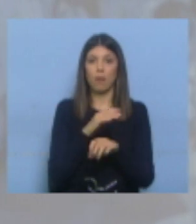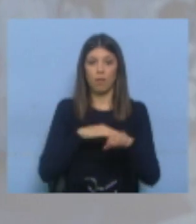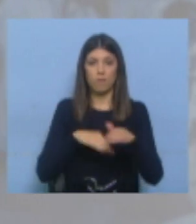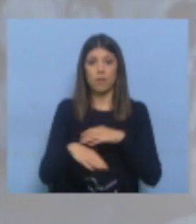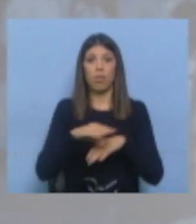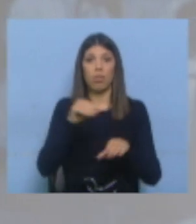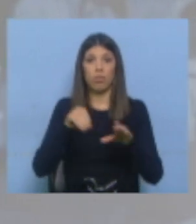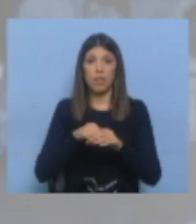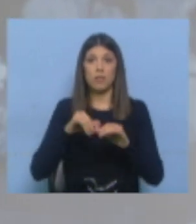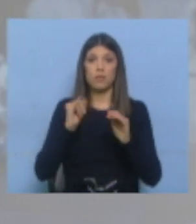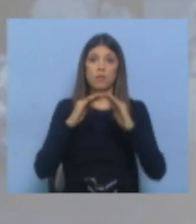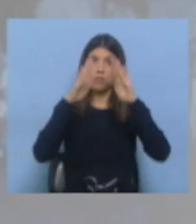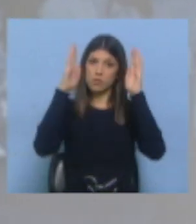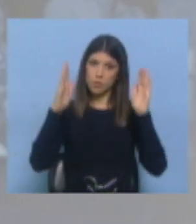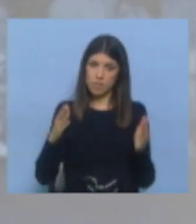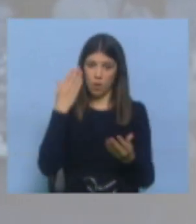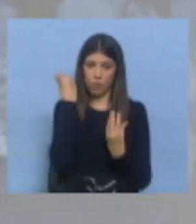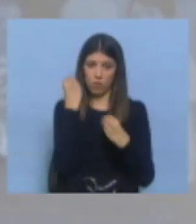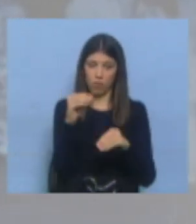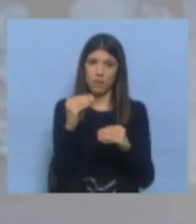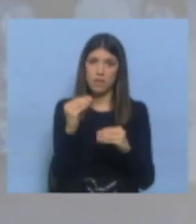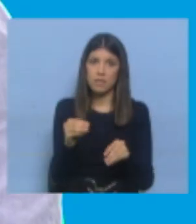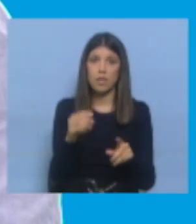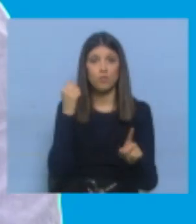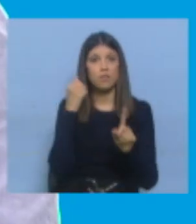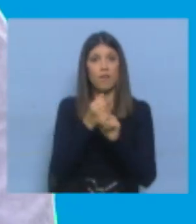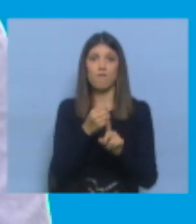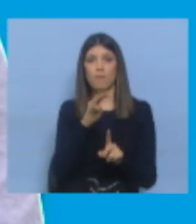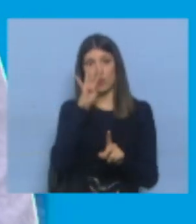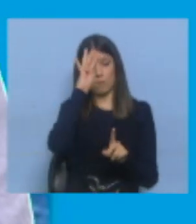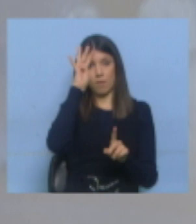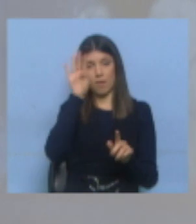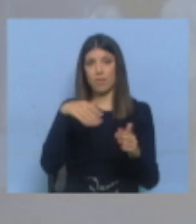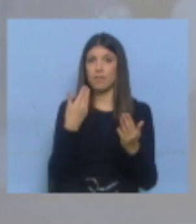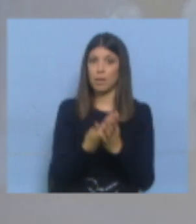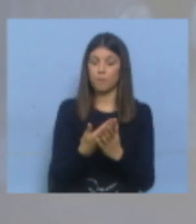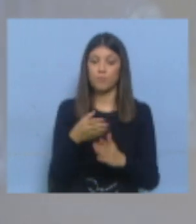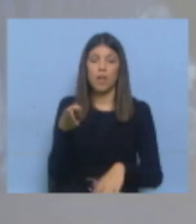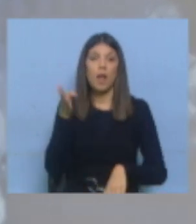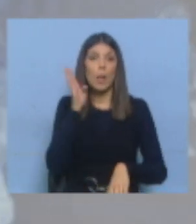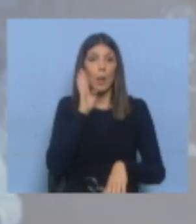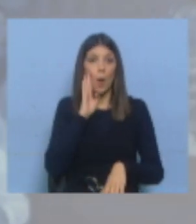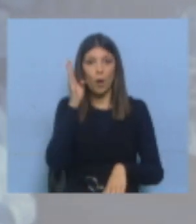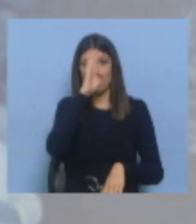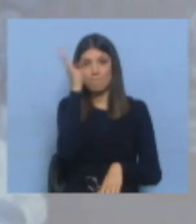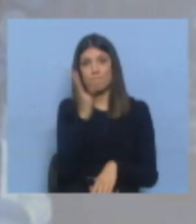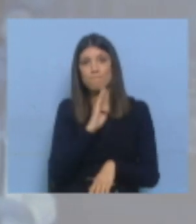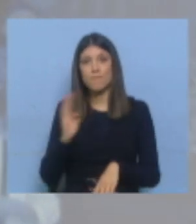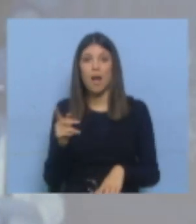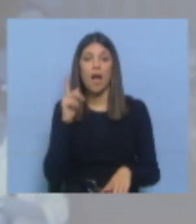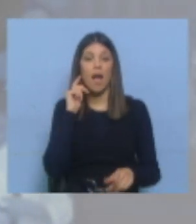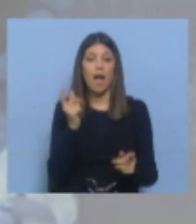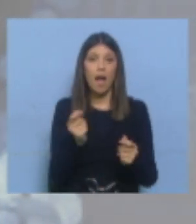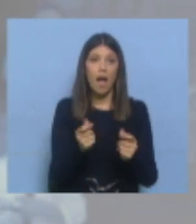vão desenvolvendo nesta linha do desafio que chega do Papa Francisco. Mais logo, já sabe que a edição rádio